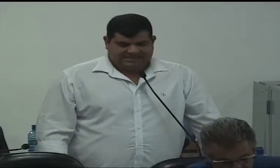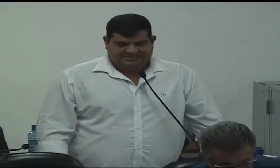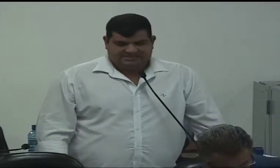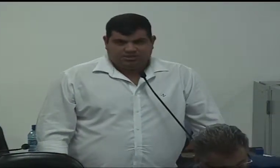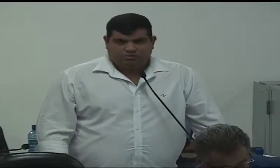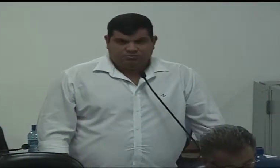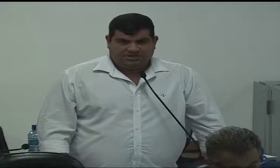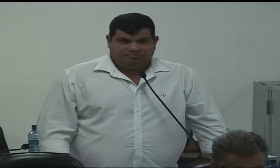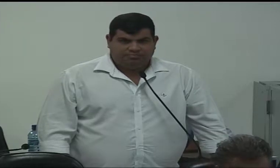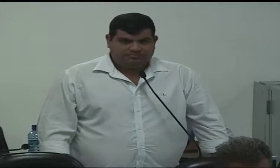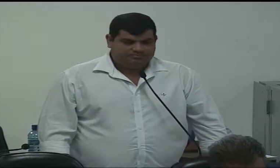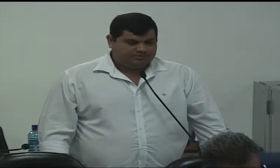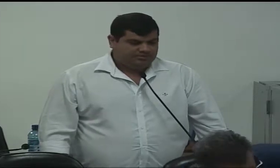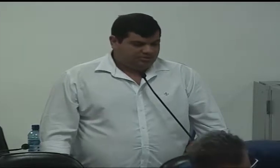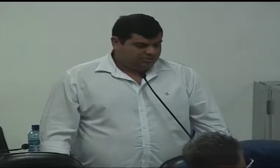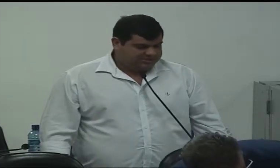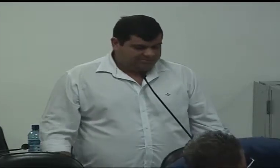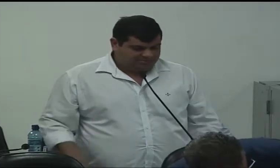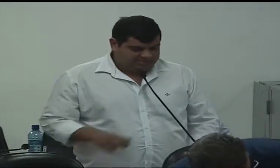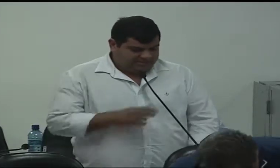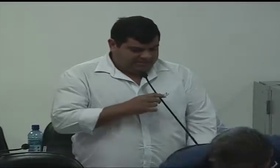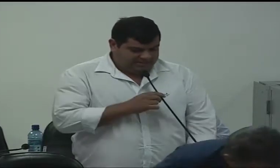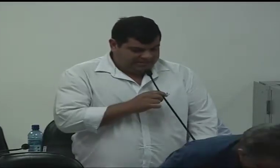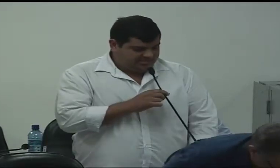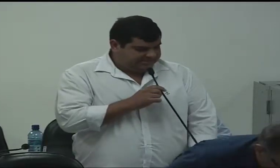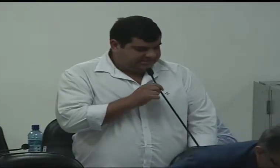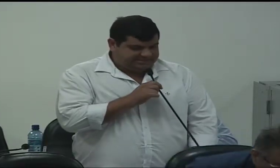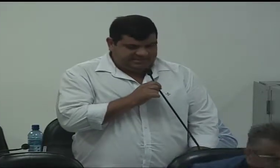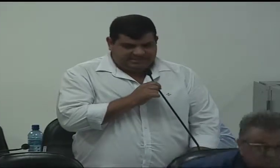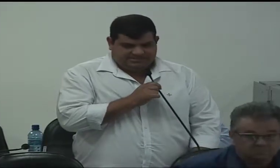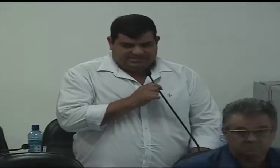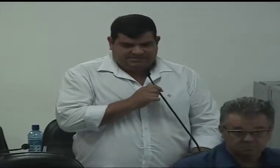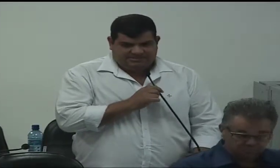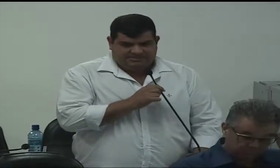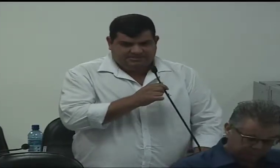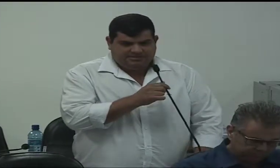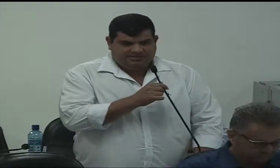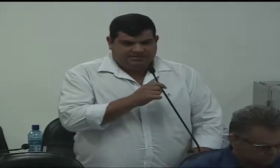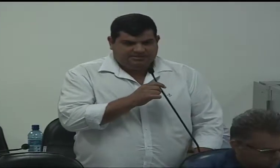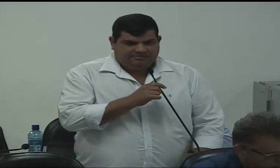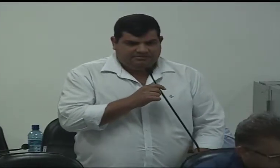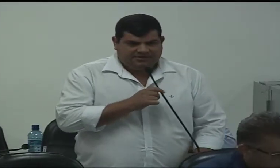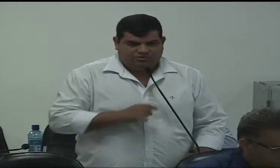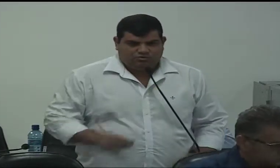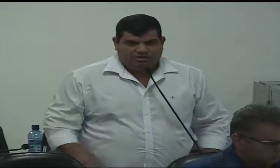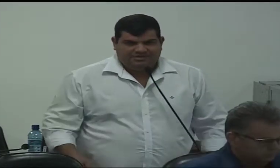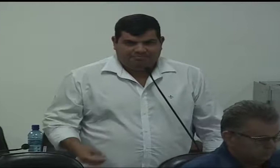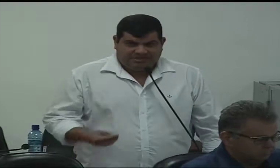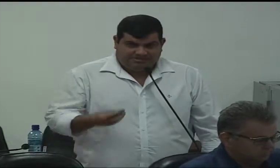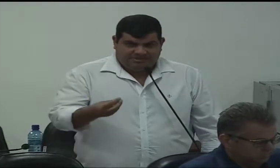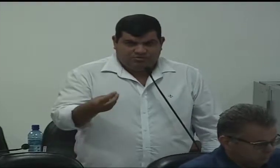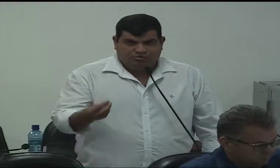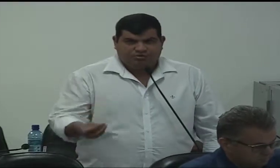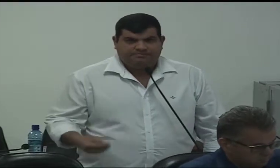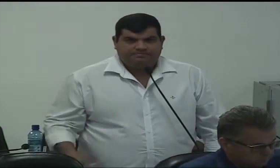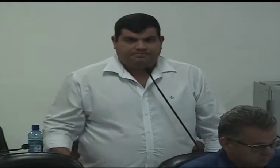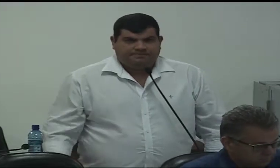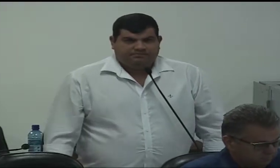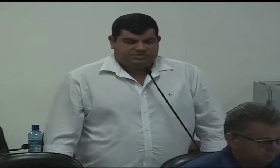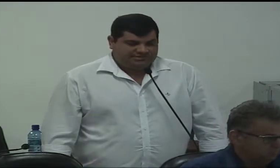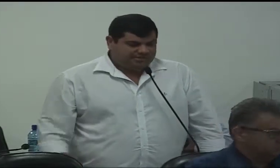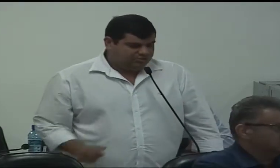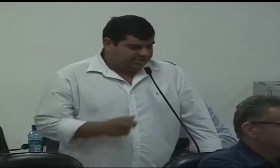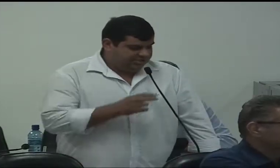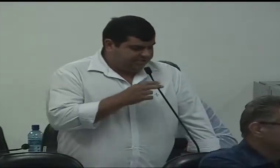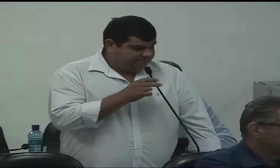nesta casa já há algum tempo. Nós sabemos da real necessidade desse fator empreendedor.